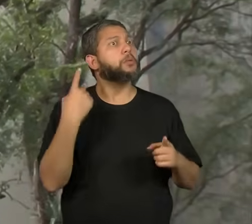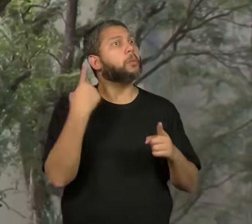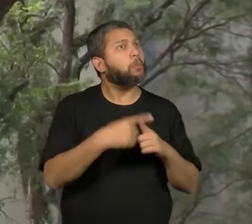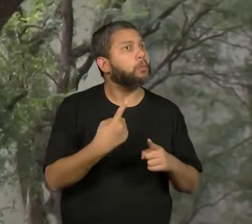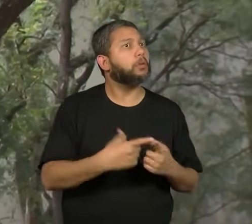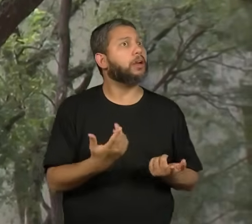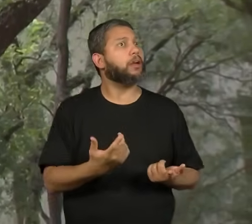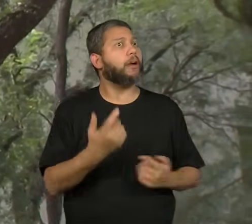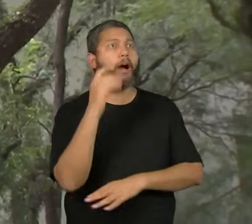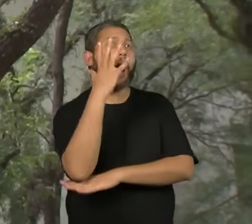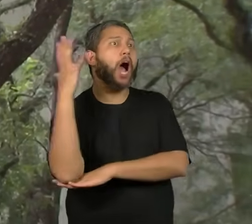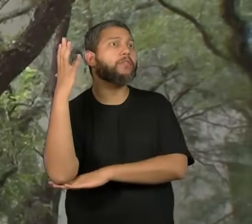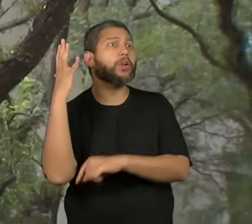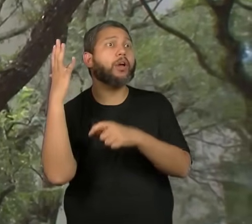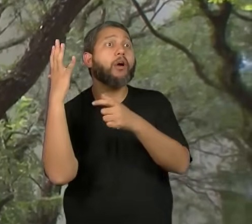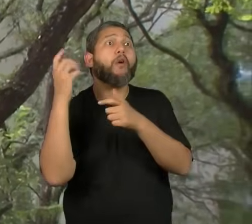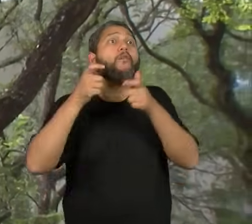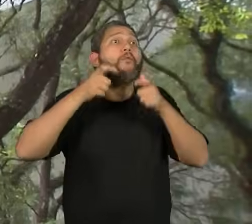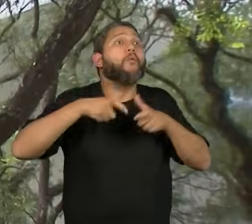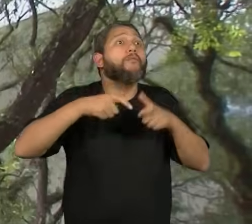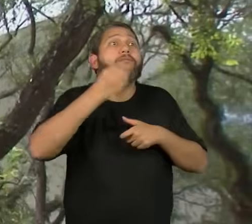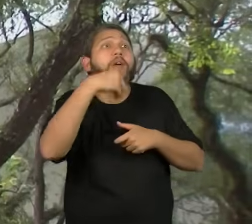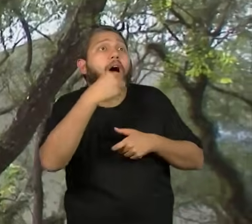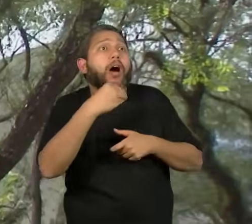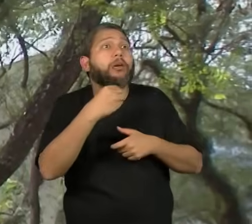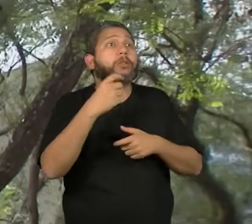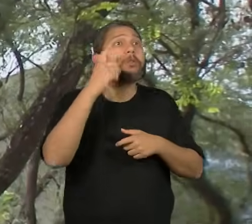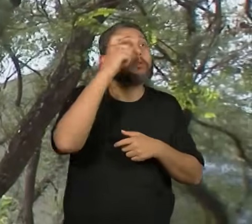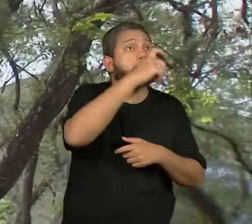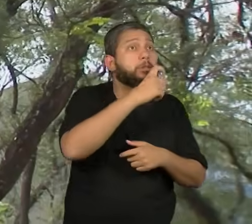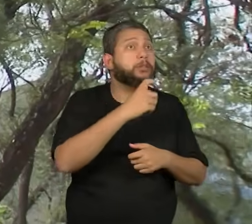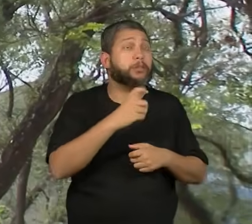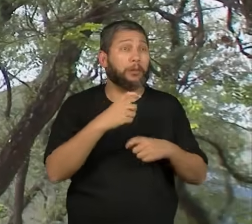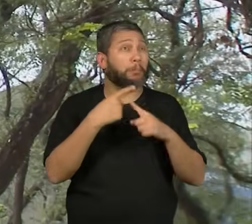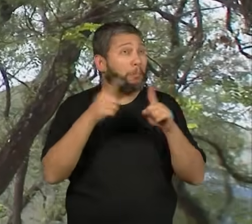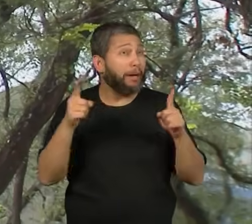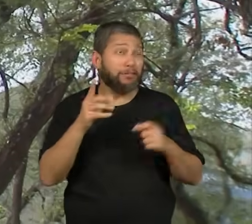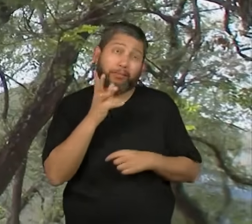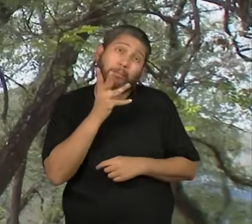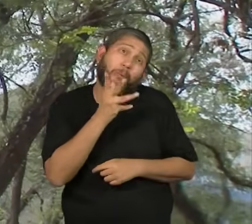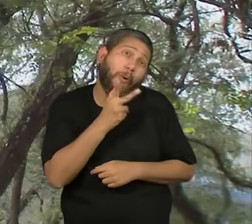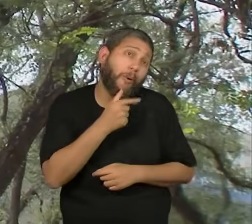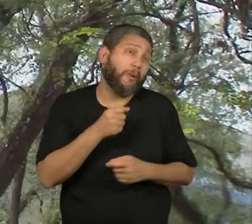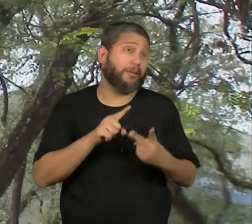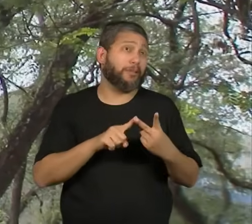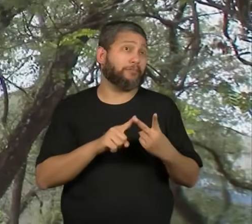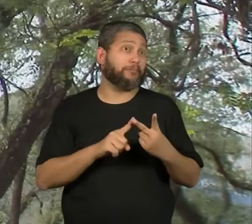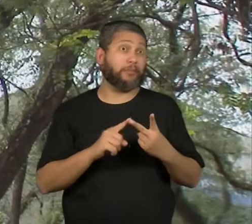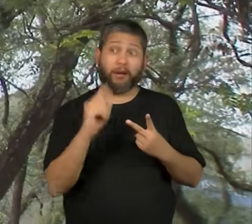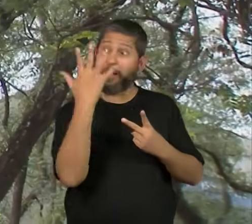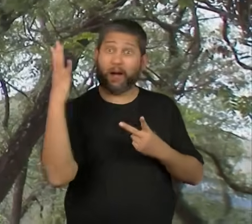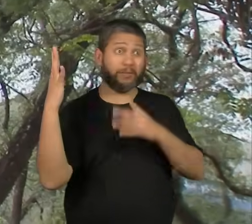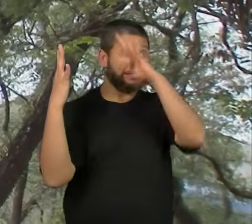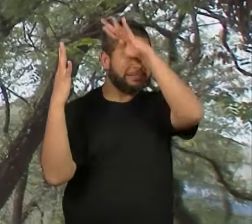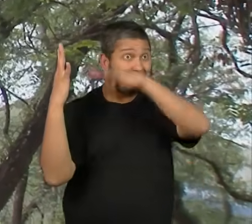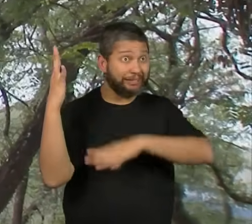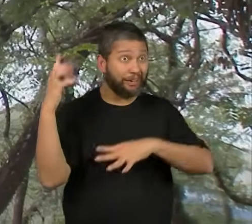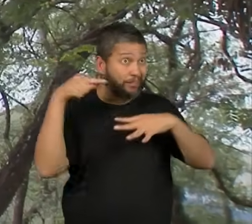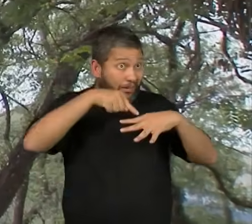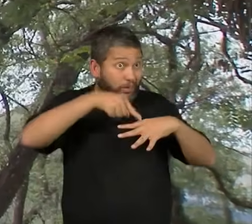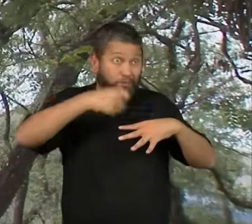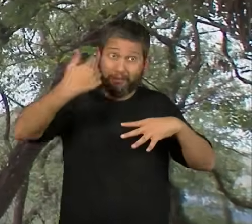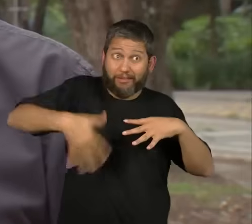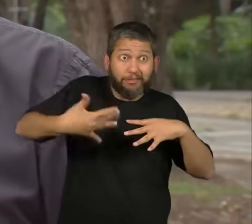as fraquezas da árvore, mas com uma nuvem de pontos muito densa, um scanner ainda caro. A análise